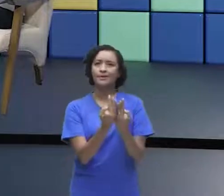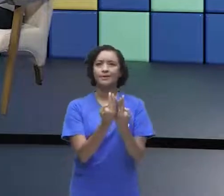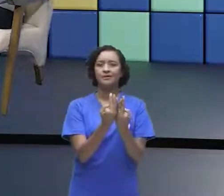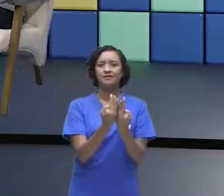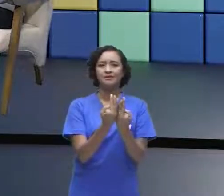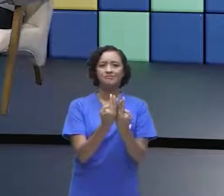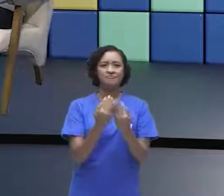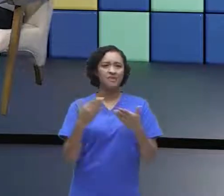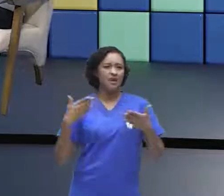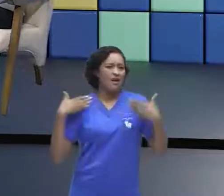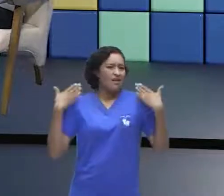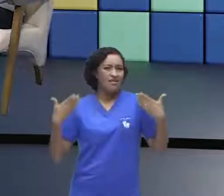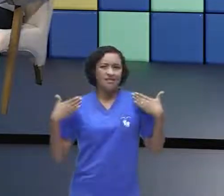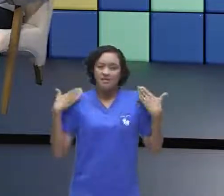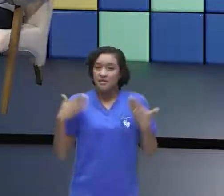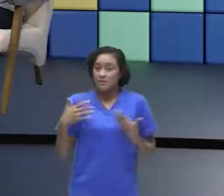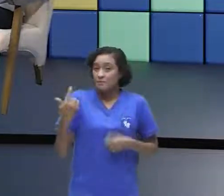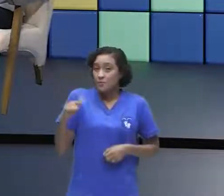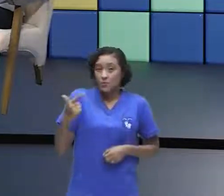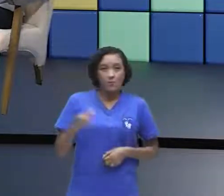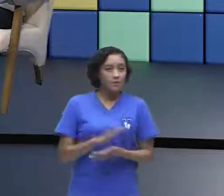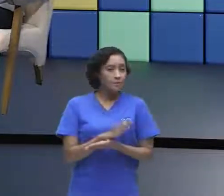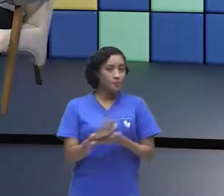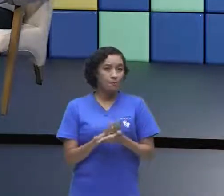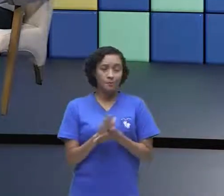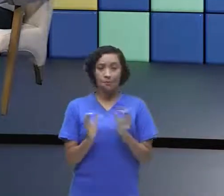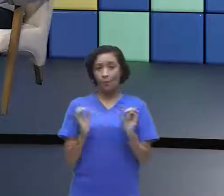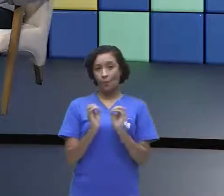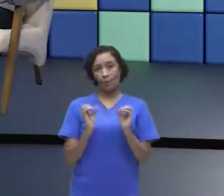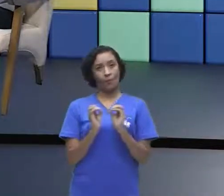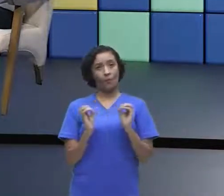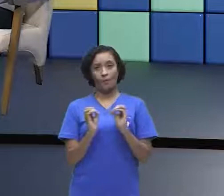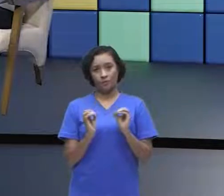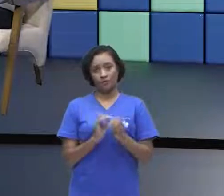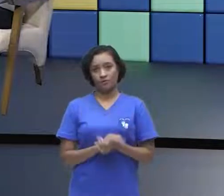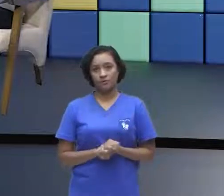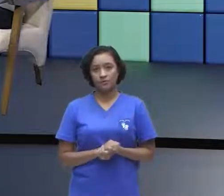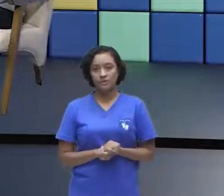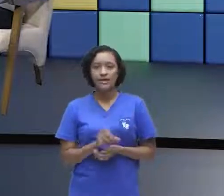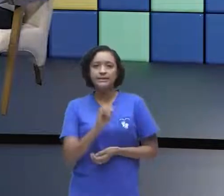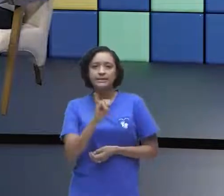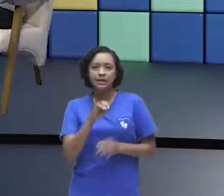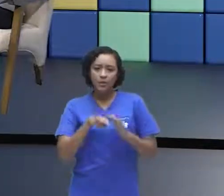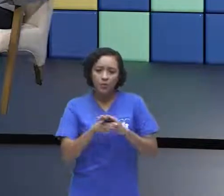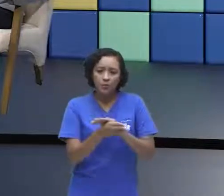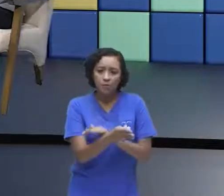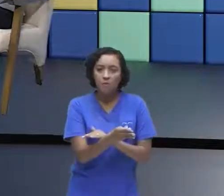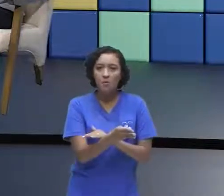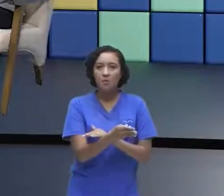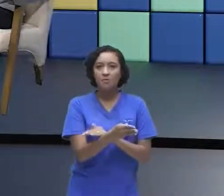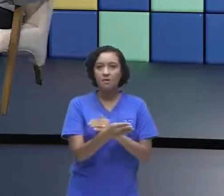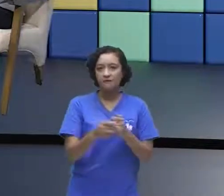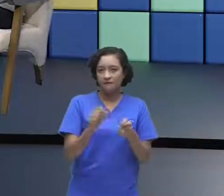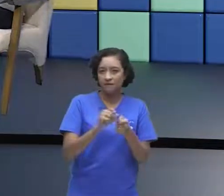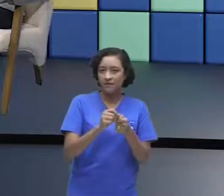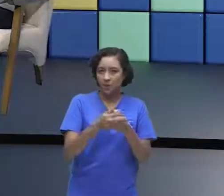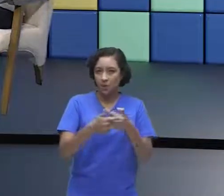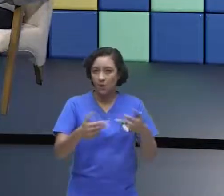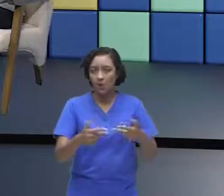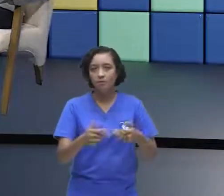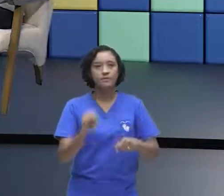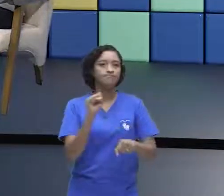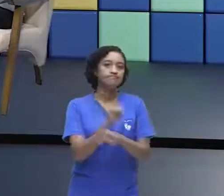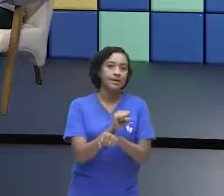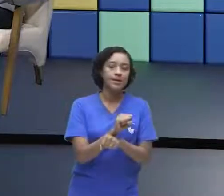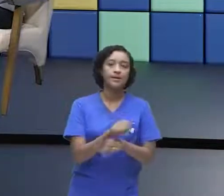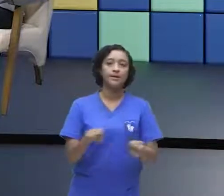ânimo para nada, deixa de fazer aquilo que ela gostava, deixa de fazer as coisas que ela gostava, aí altera o apetite, altera